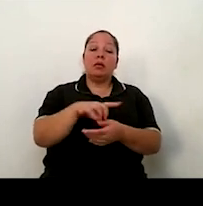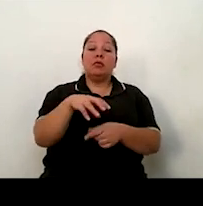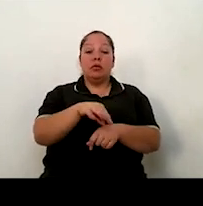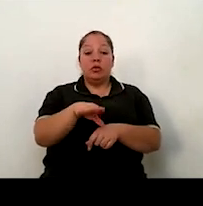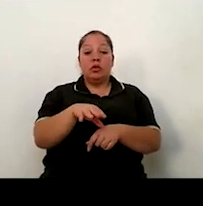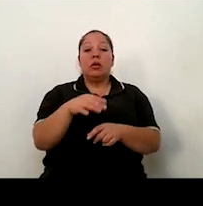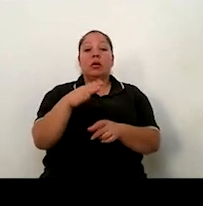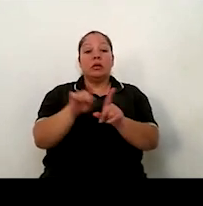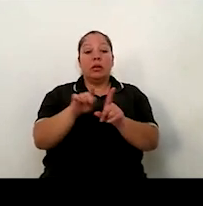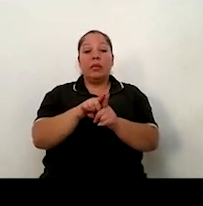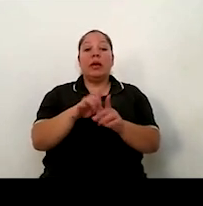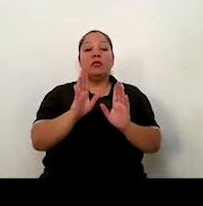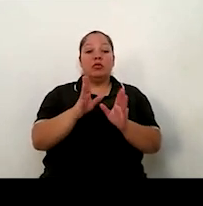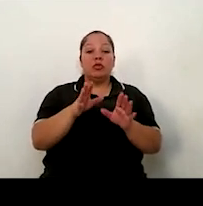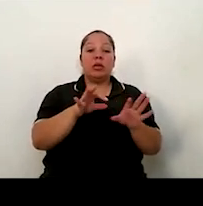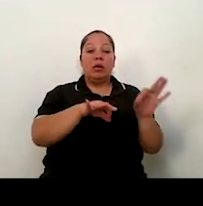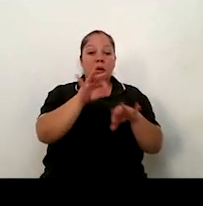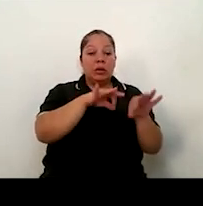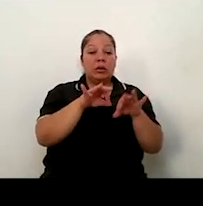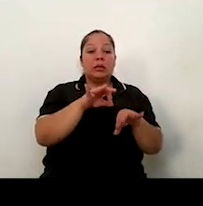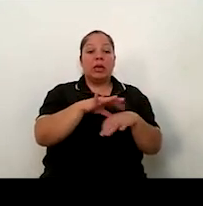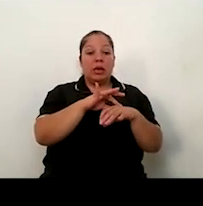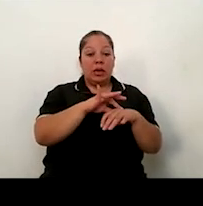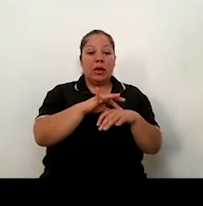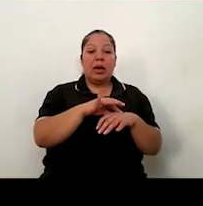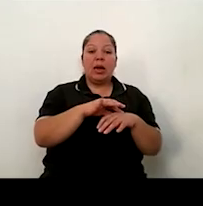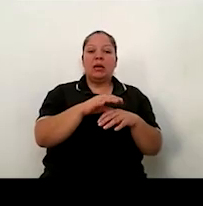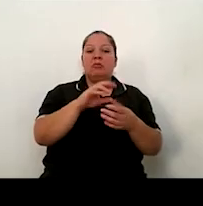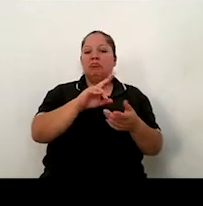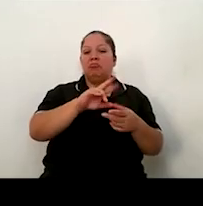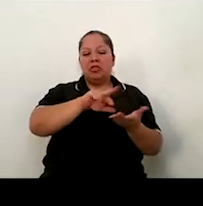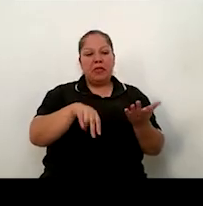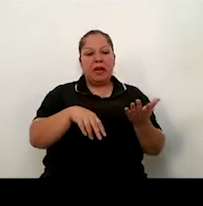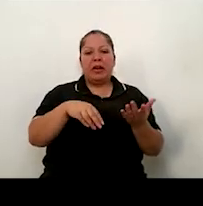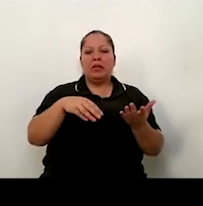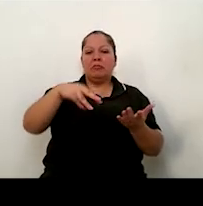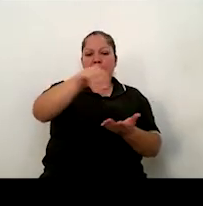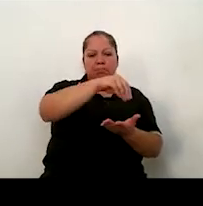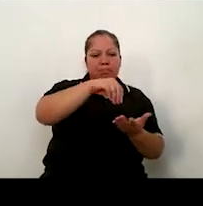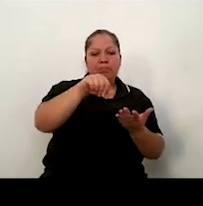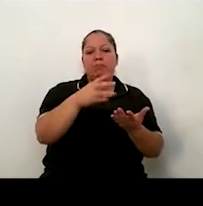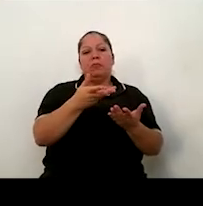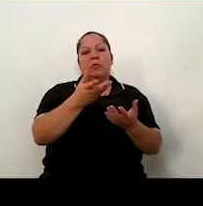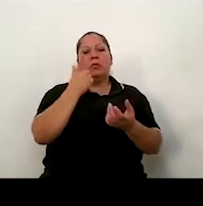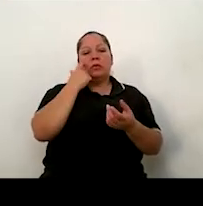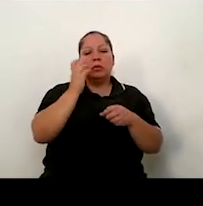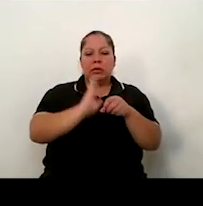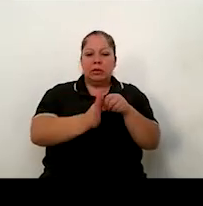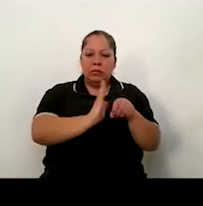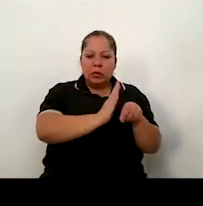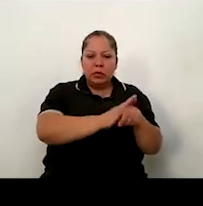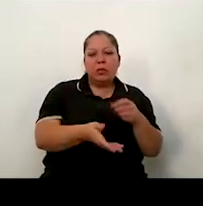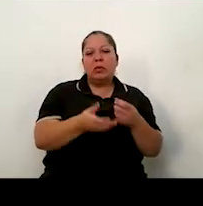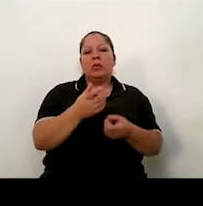mais rápida e mais uniforme. E vai diminuir também, porque esses temperos, eles também são interessantes, porque, por